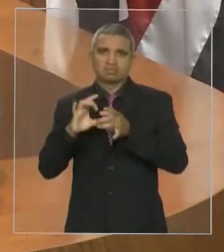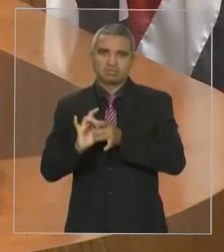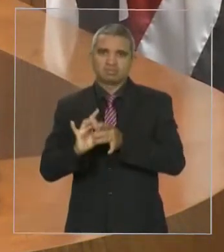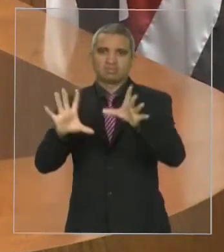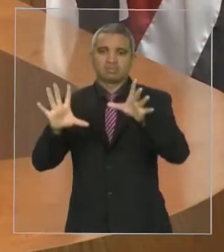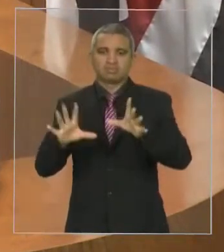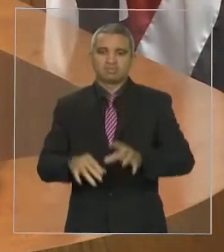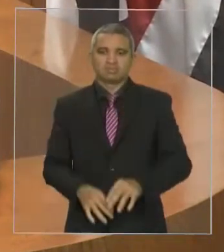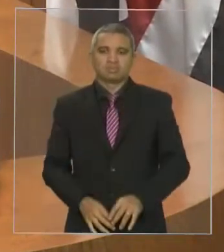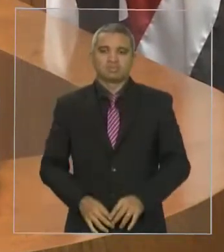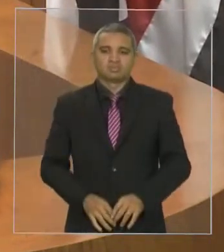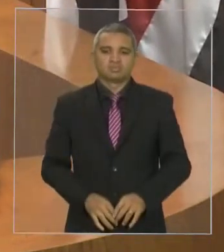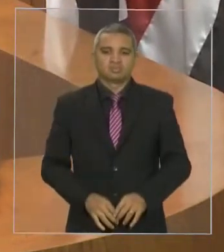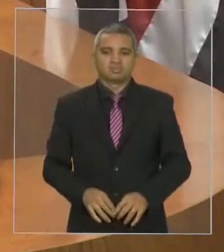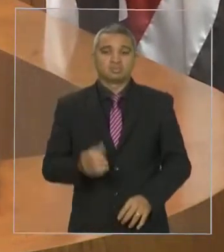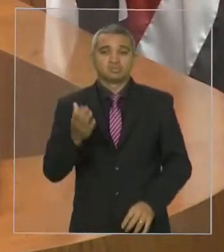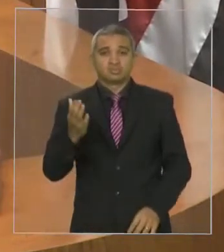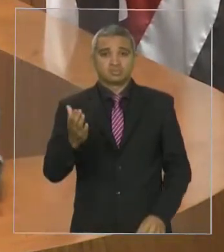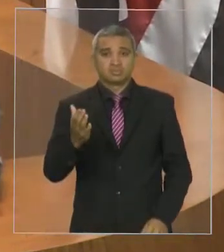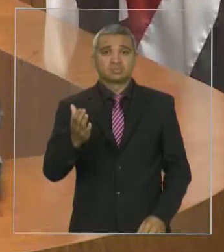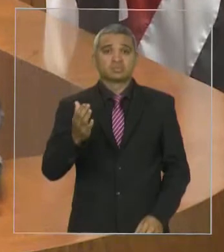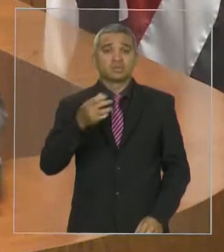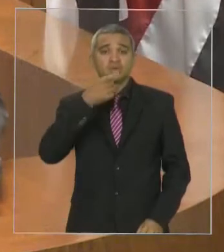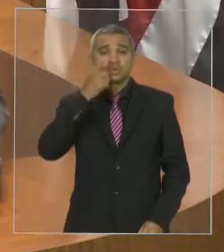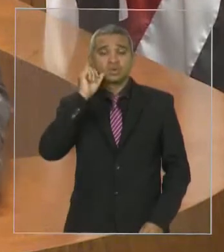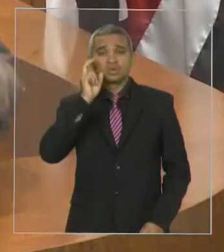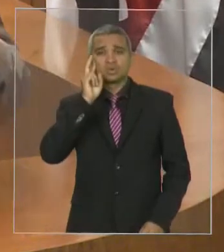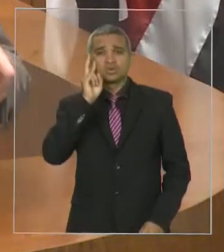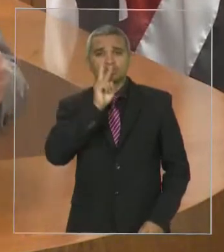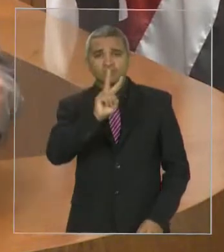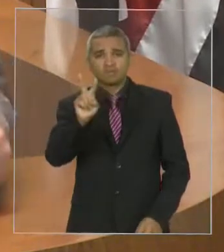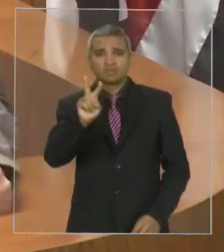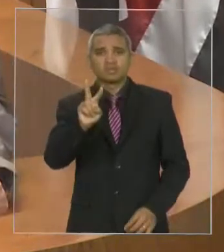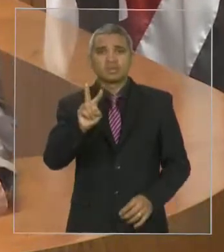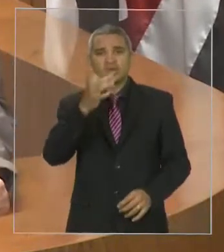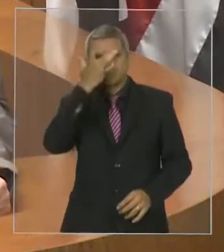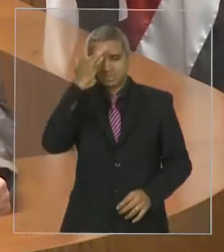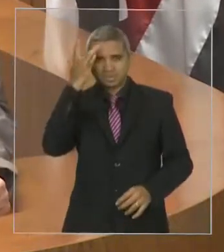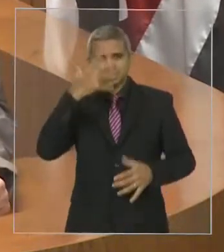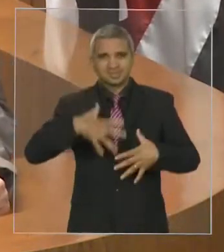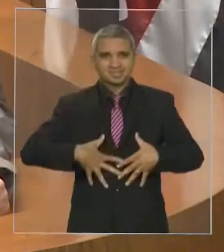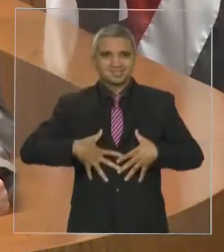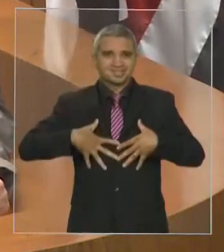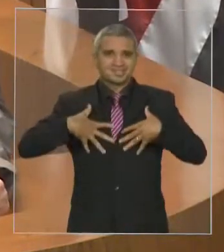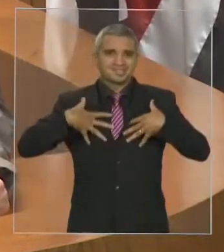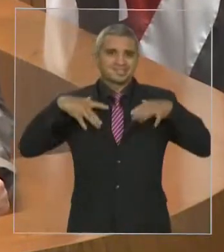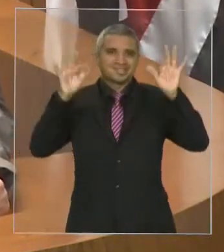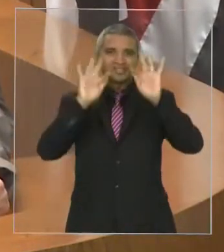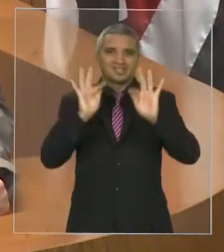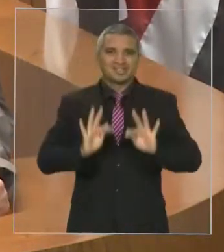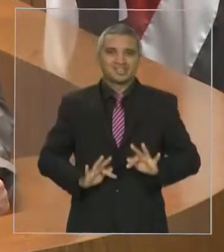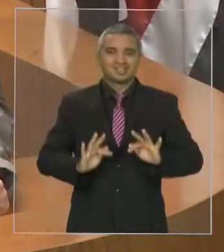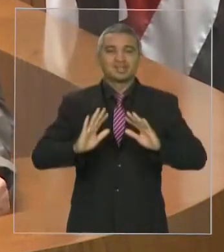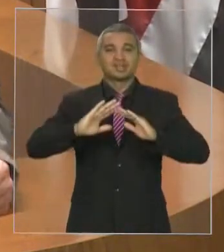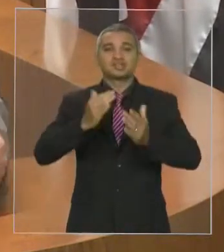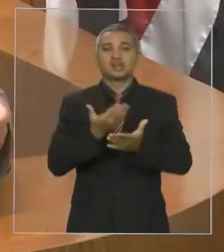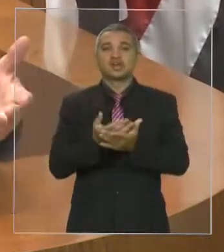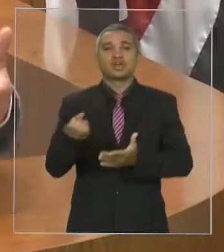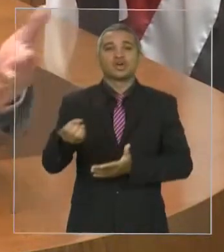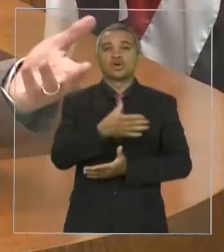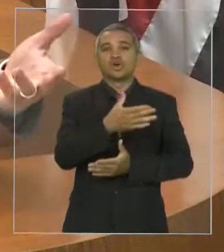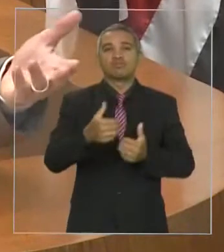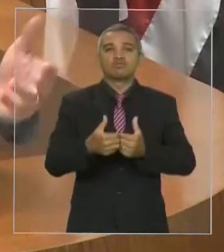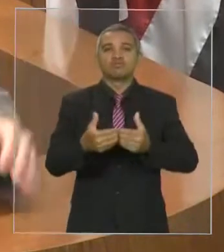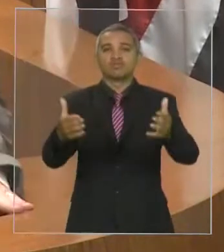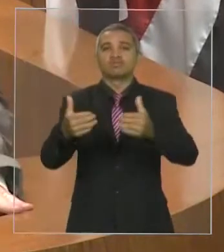de forma muito permanente naquela região, a alegria das pessoas vendo mais uma escola sendo inaugurada. Então essas coisas a